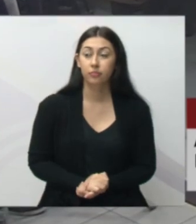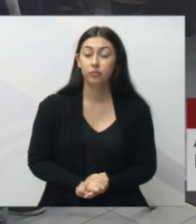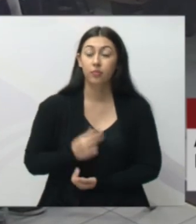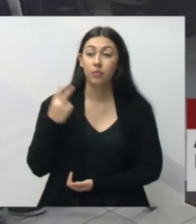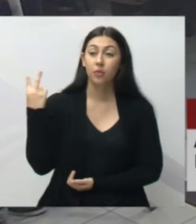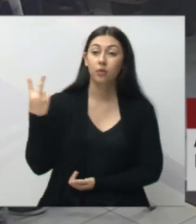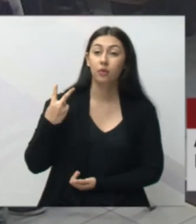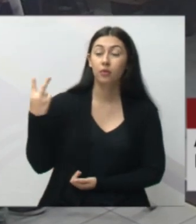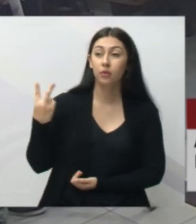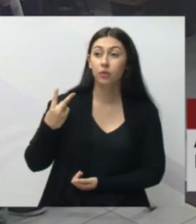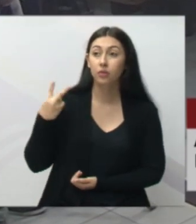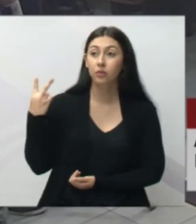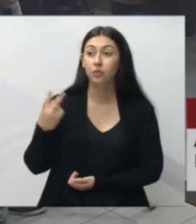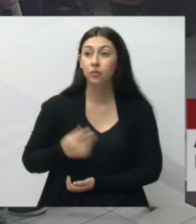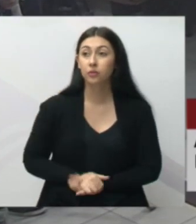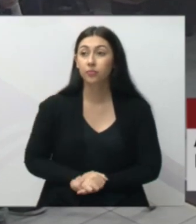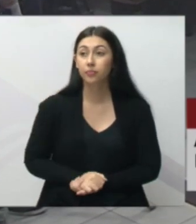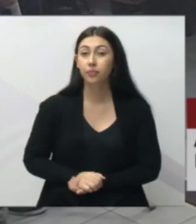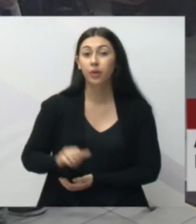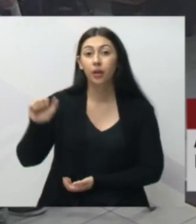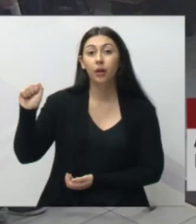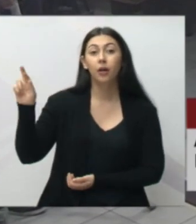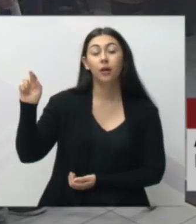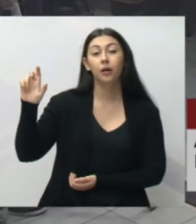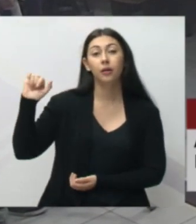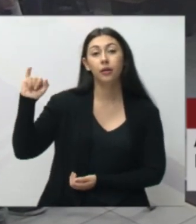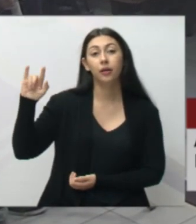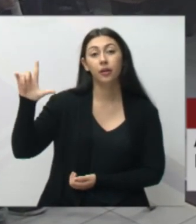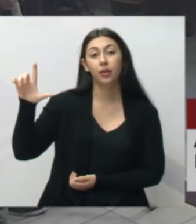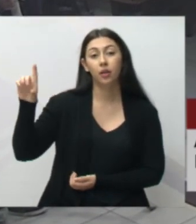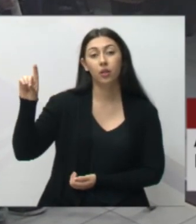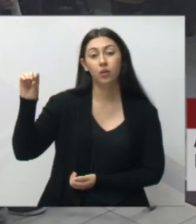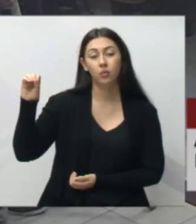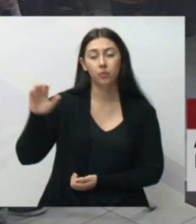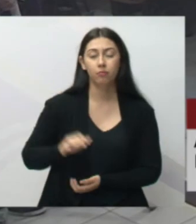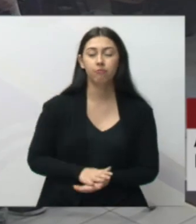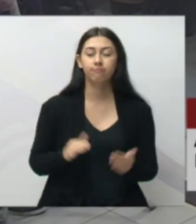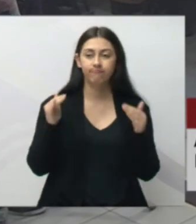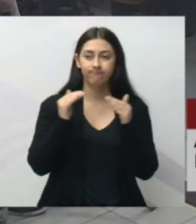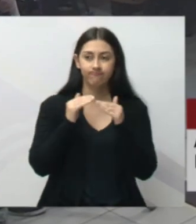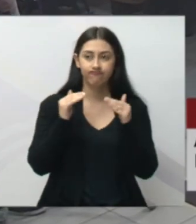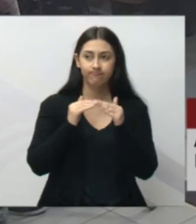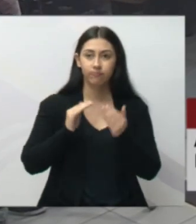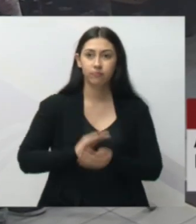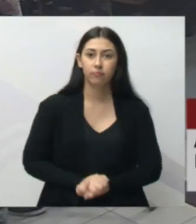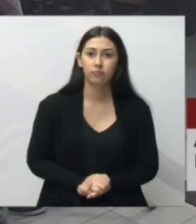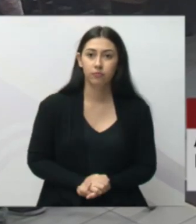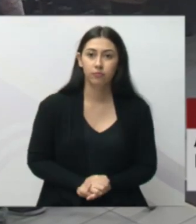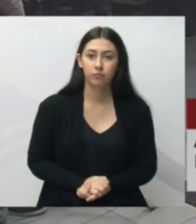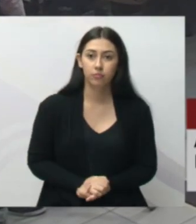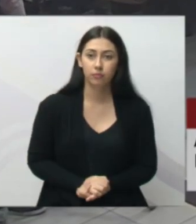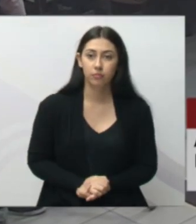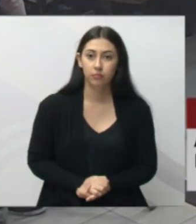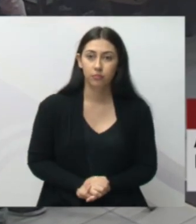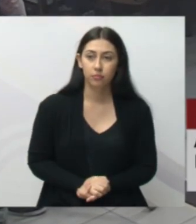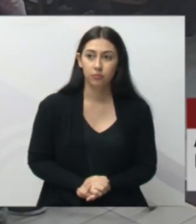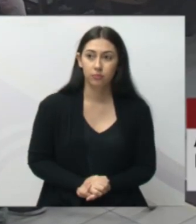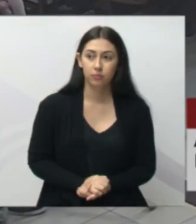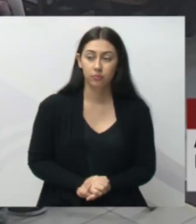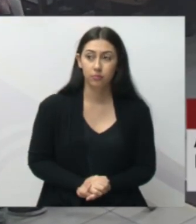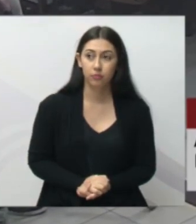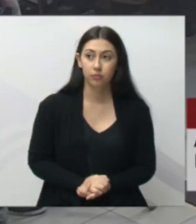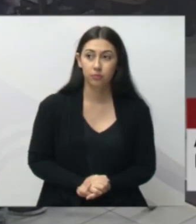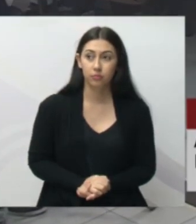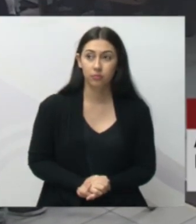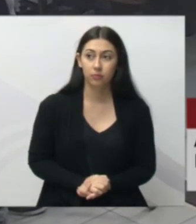Como vota o vereador Arildo Batista? Favorável. Não, mas até aí...